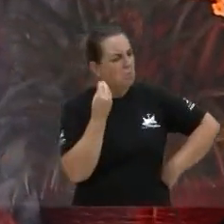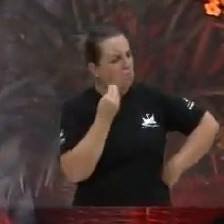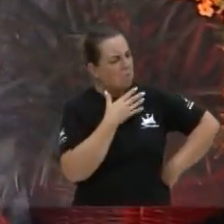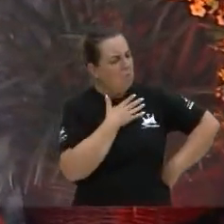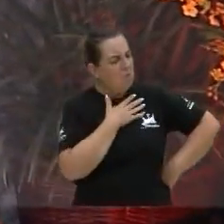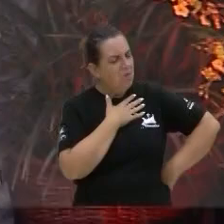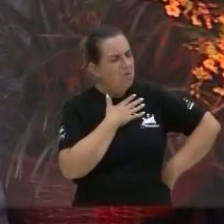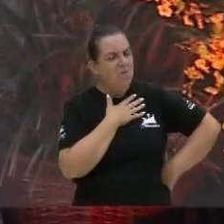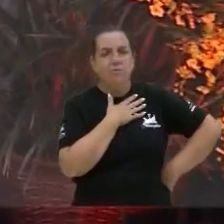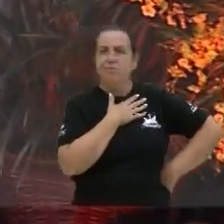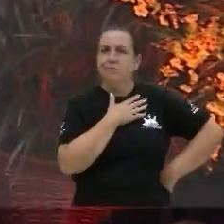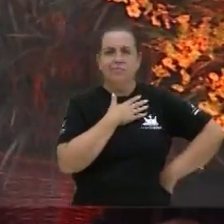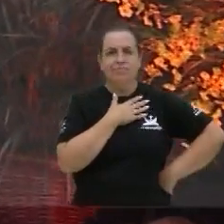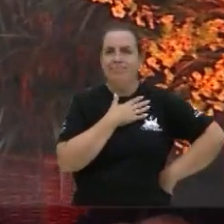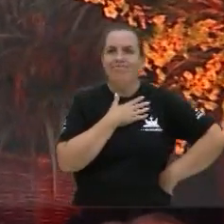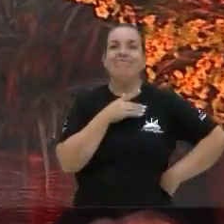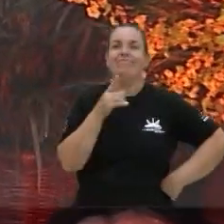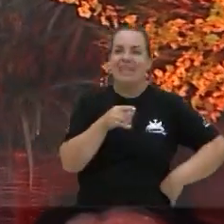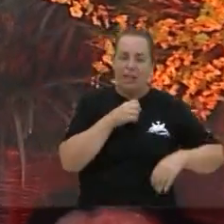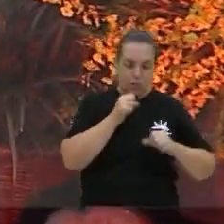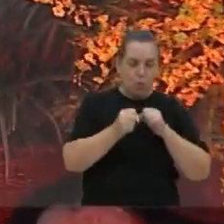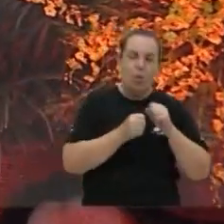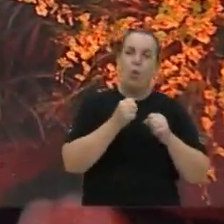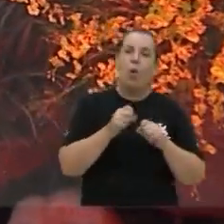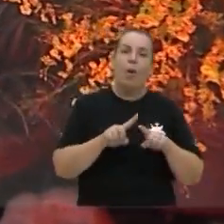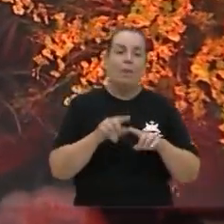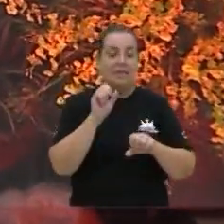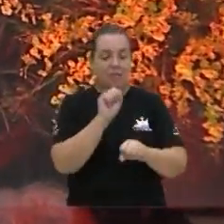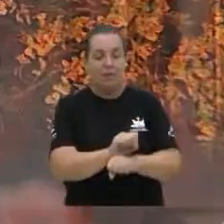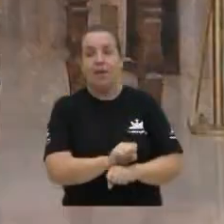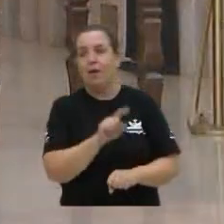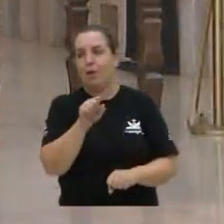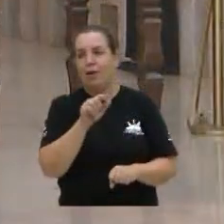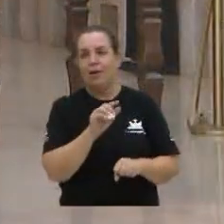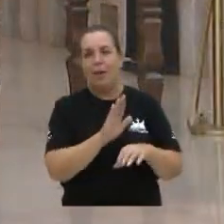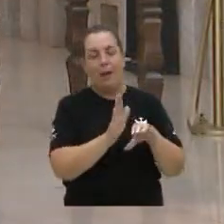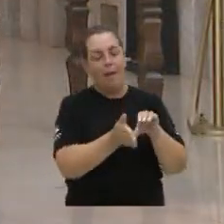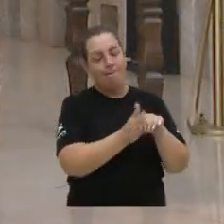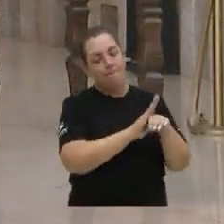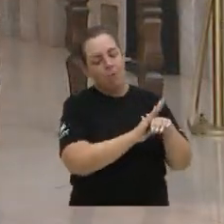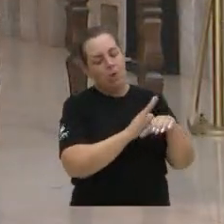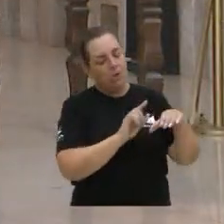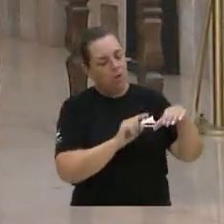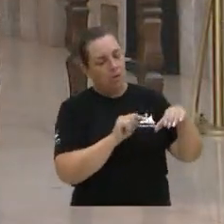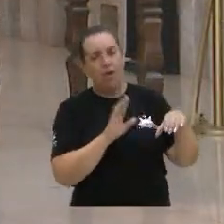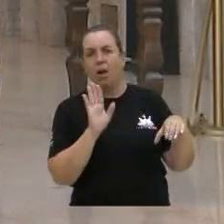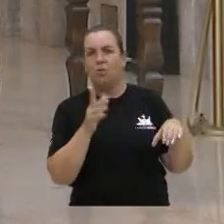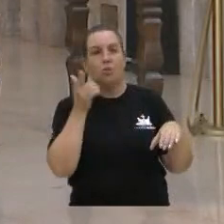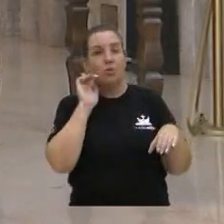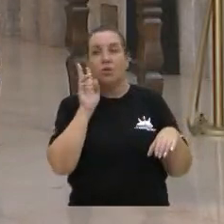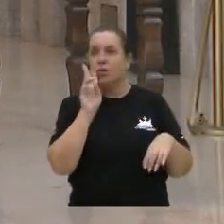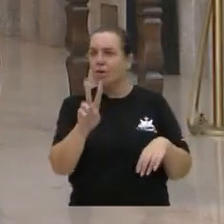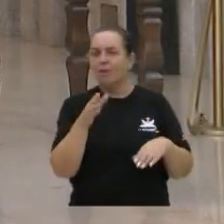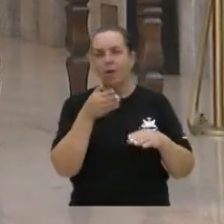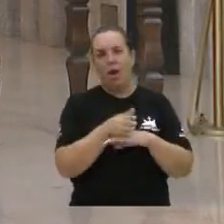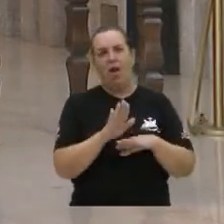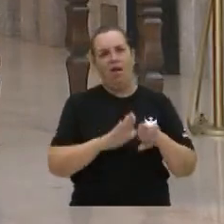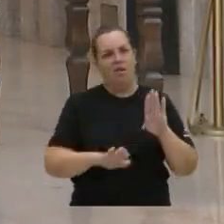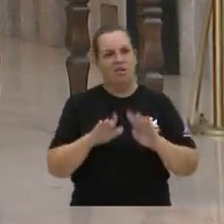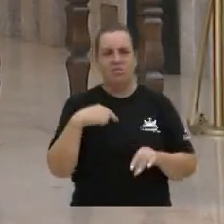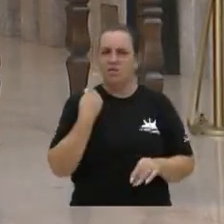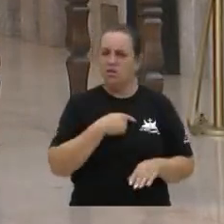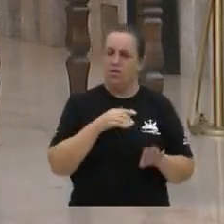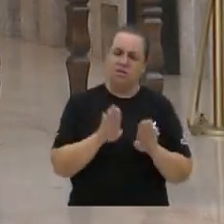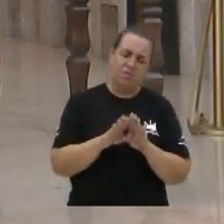ressurreição. Eles correram, mas pararam na porta do sepulcro. Às vezes somos nós